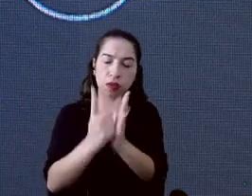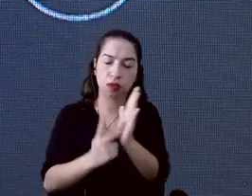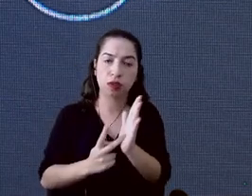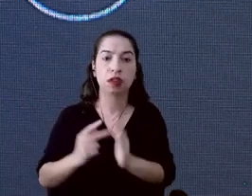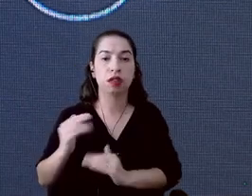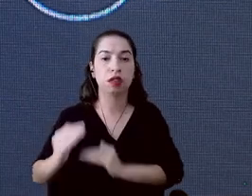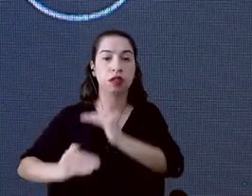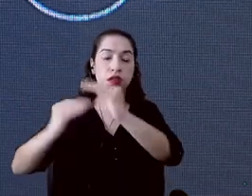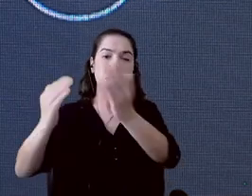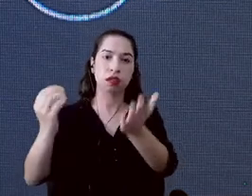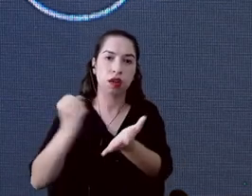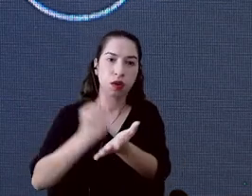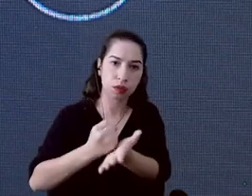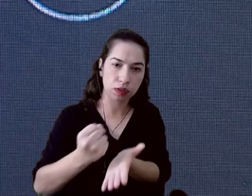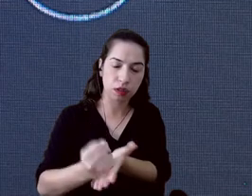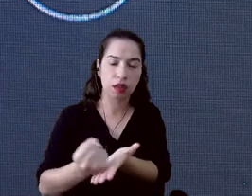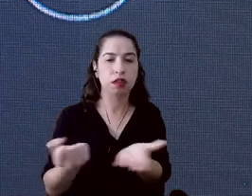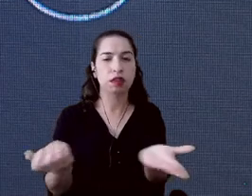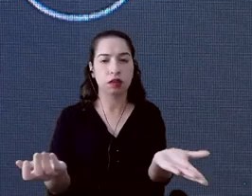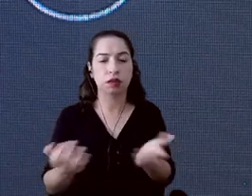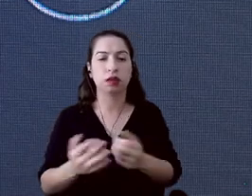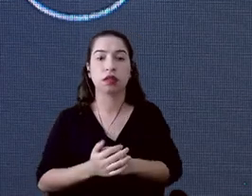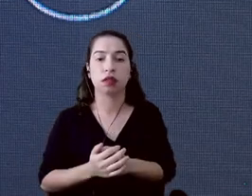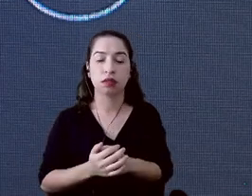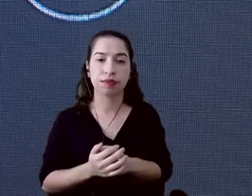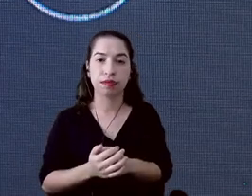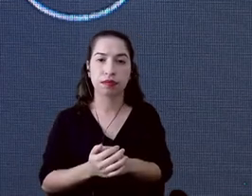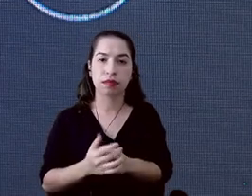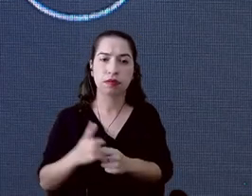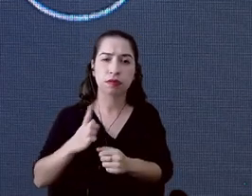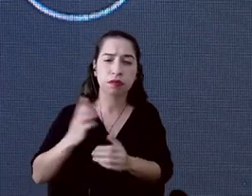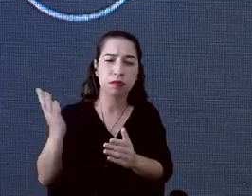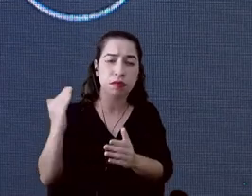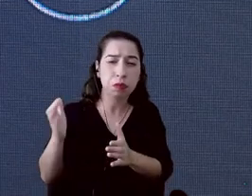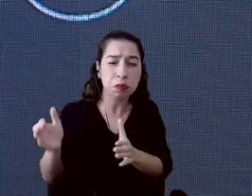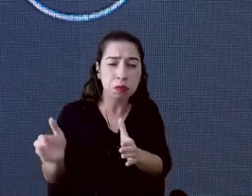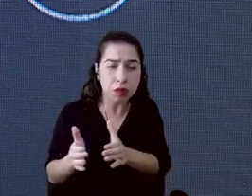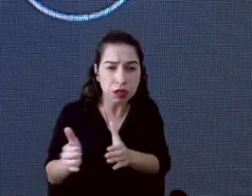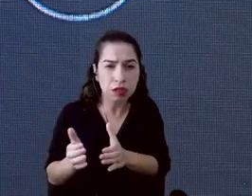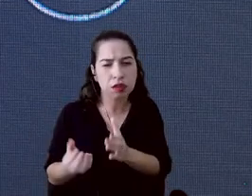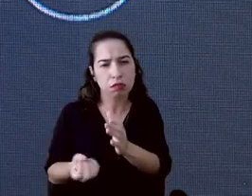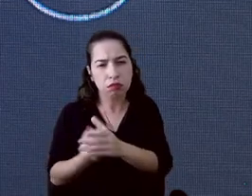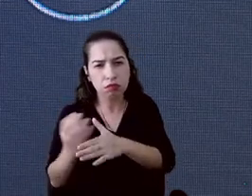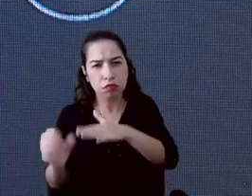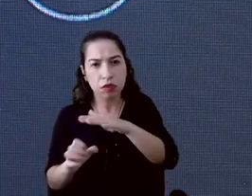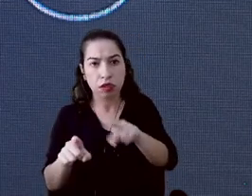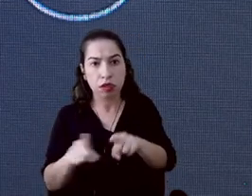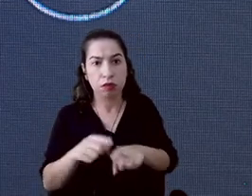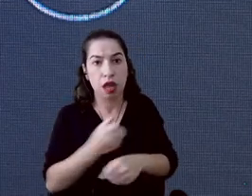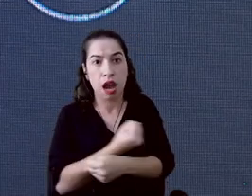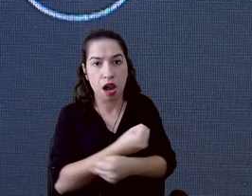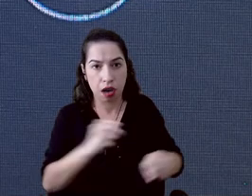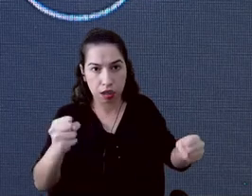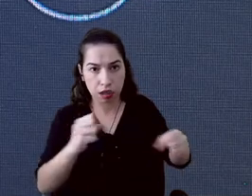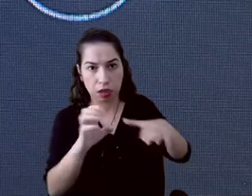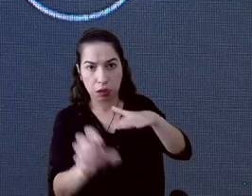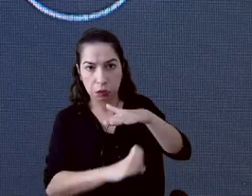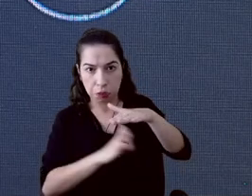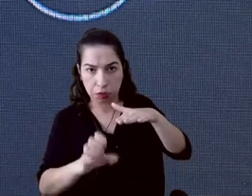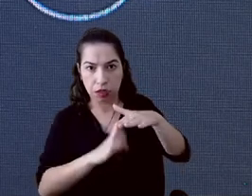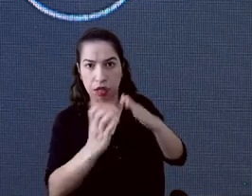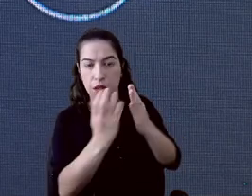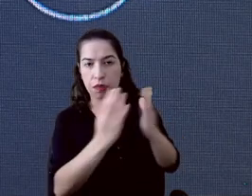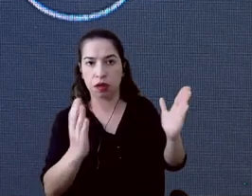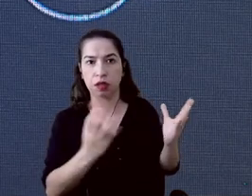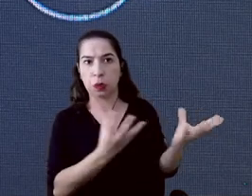contratar então isso desde as pequenas startupsula ele esteja até as grandes Big tags empresas abertas já muitas